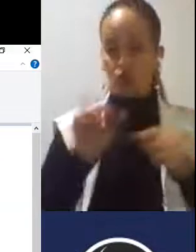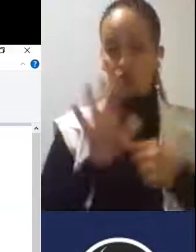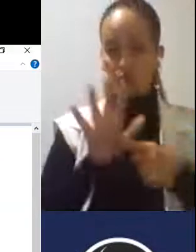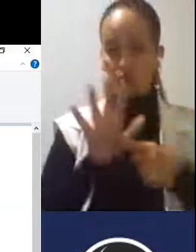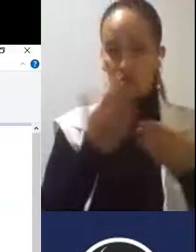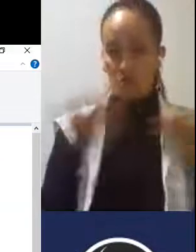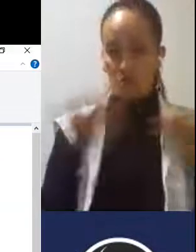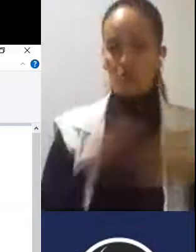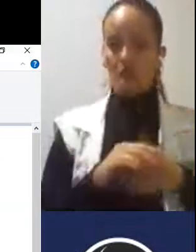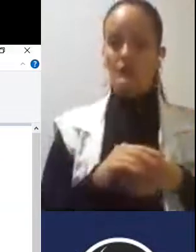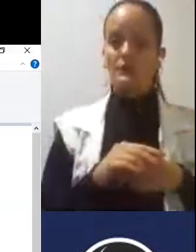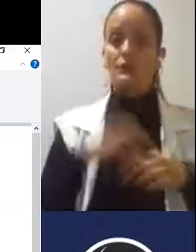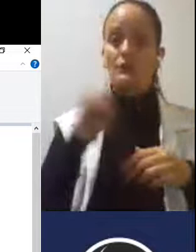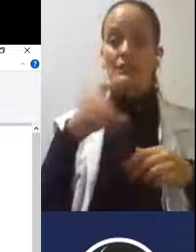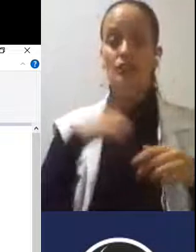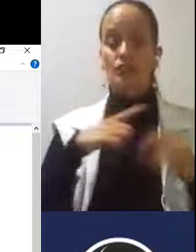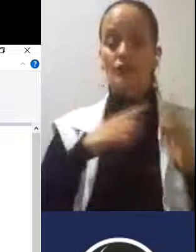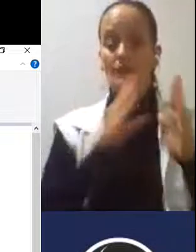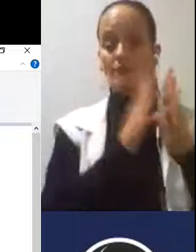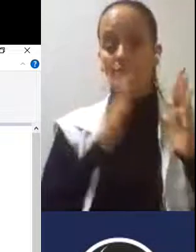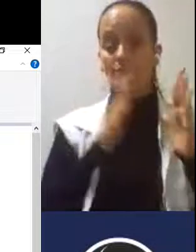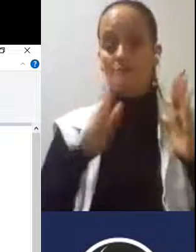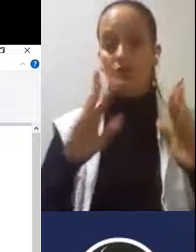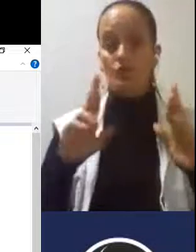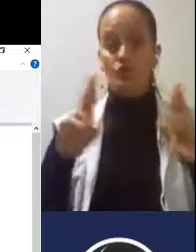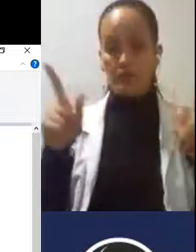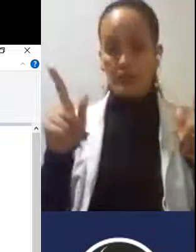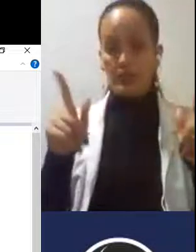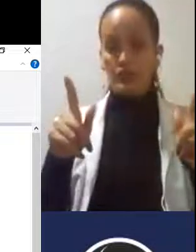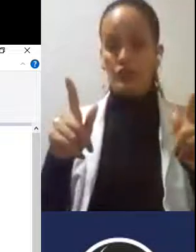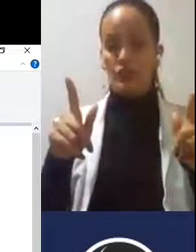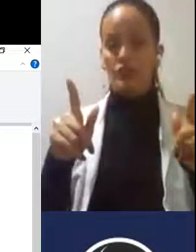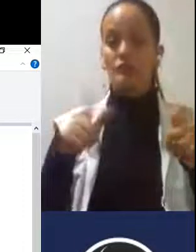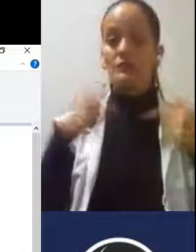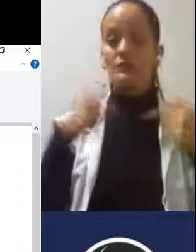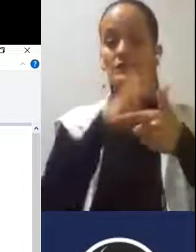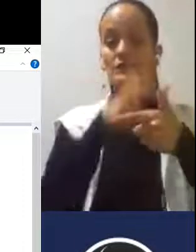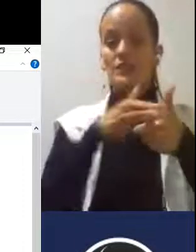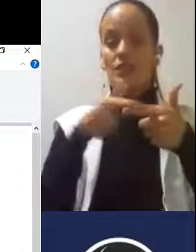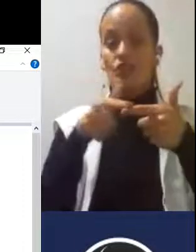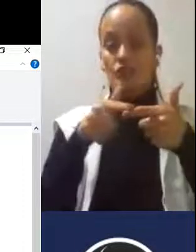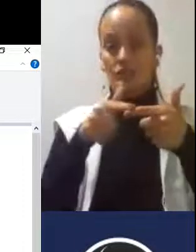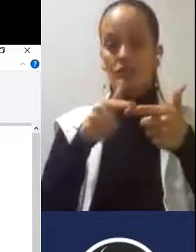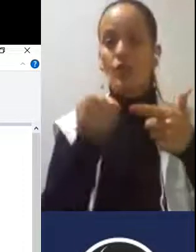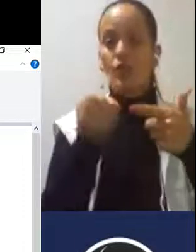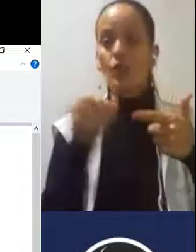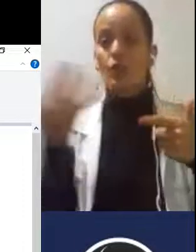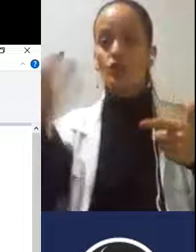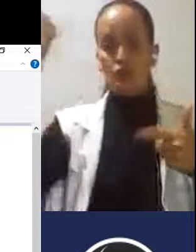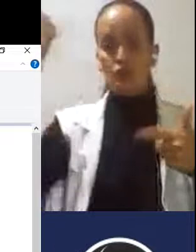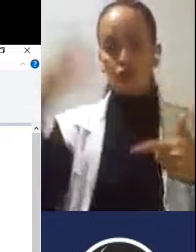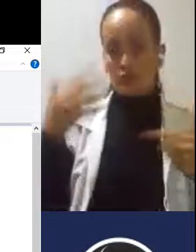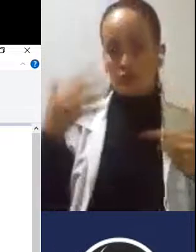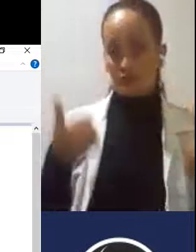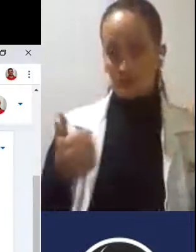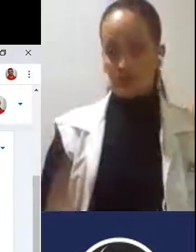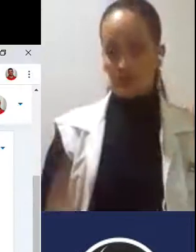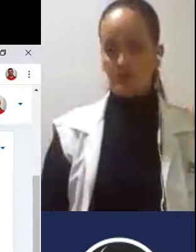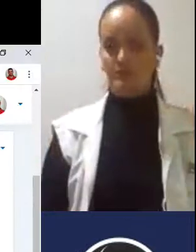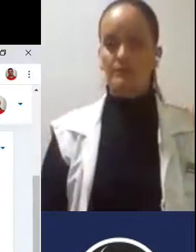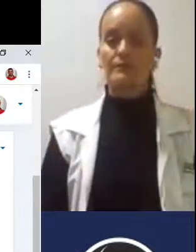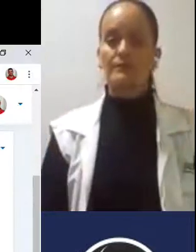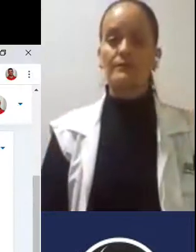quê? Pegar a resistência e dividir pelo número de resistores. Tranquilo? Então, vamos